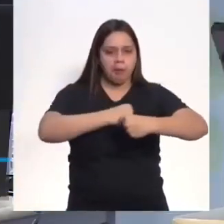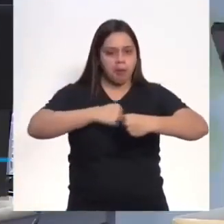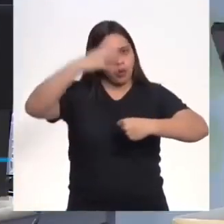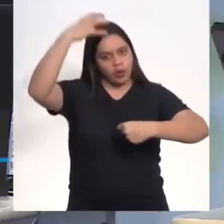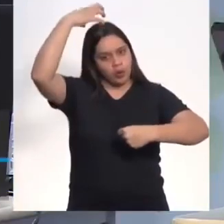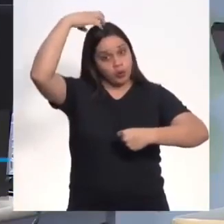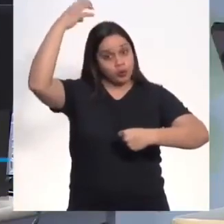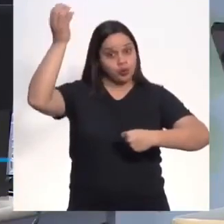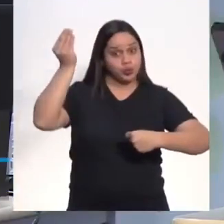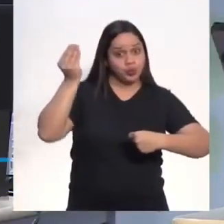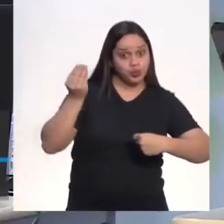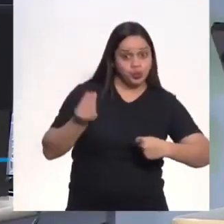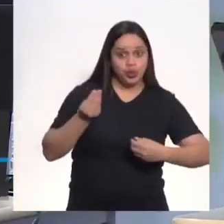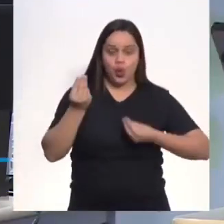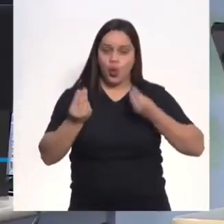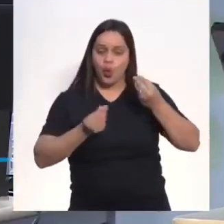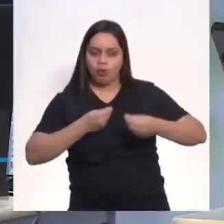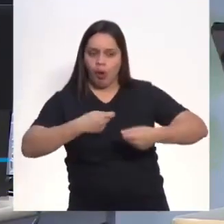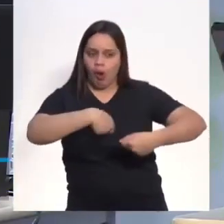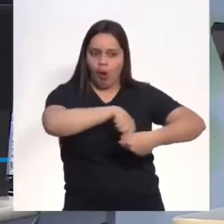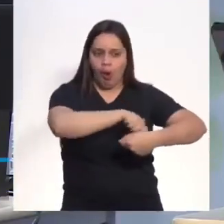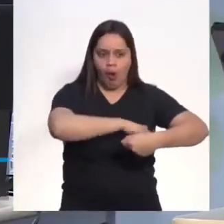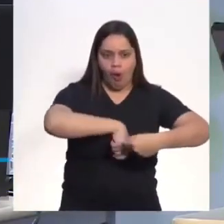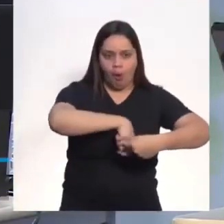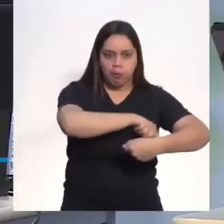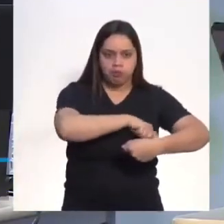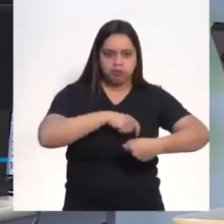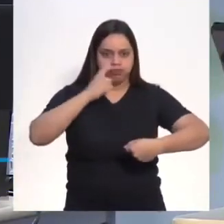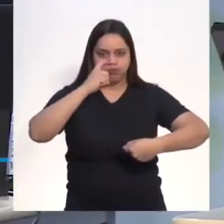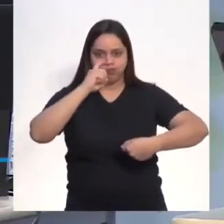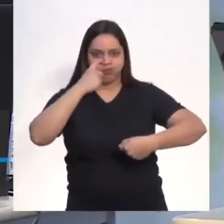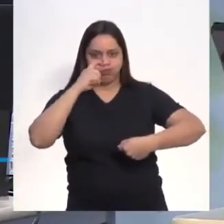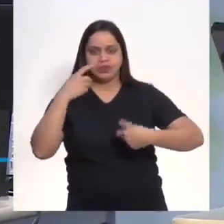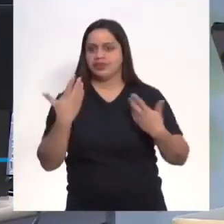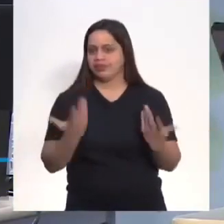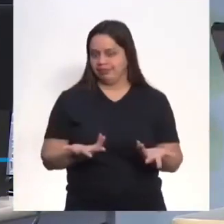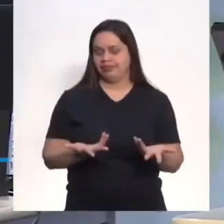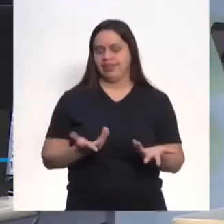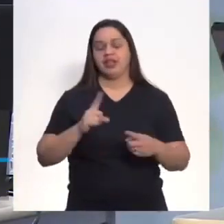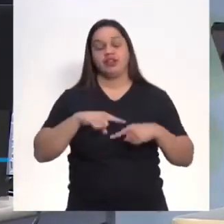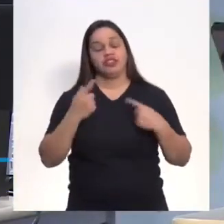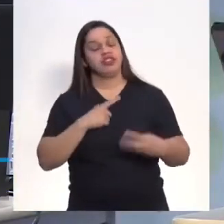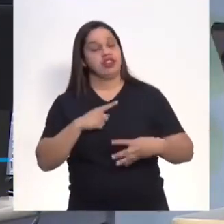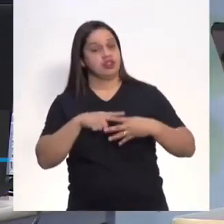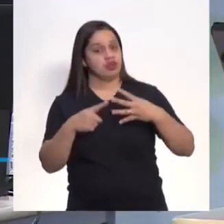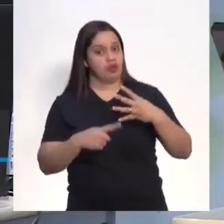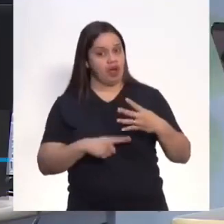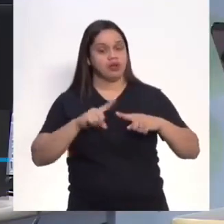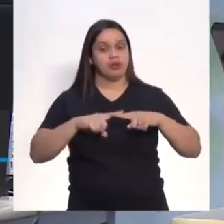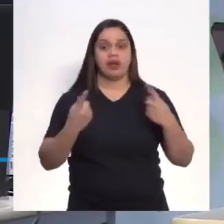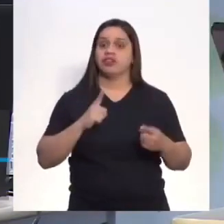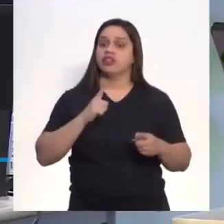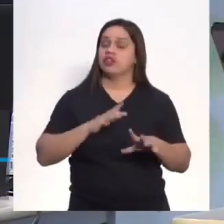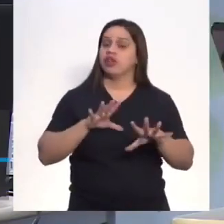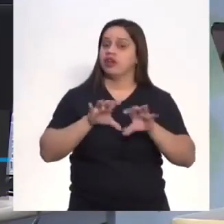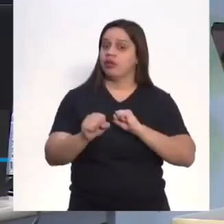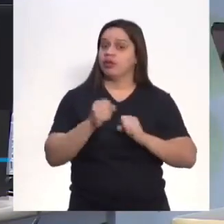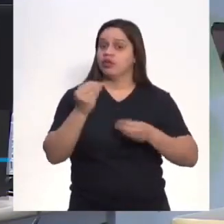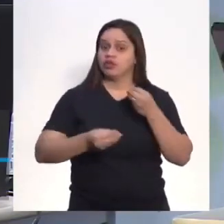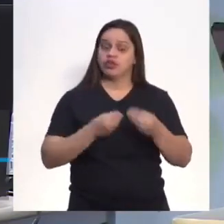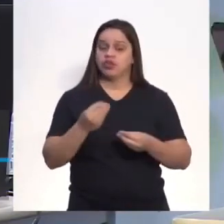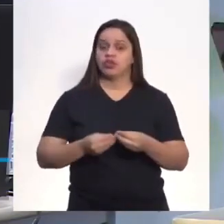tentar facilitar nesse sentido, tá? Então, a gente tem esses 4, mas aí a gente tem a formação dos substantivos